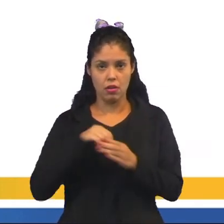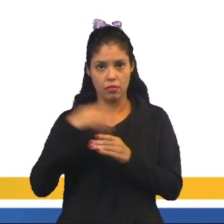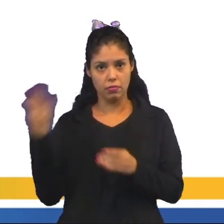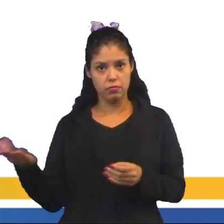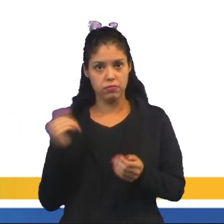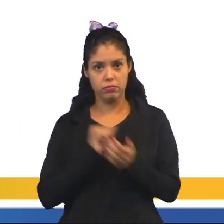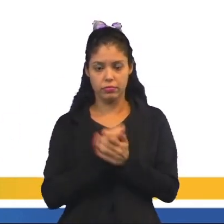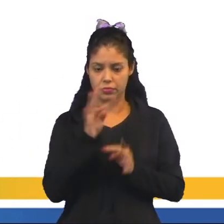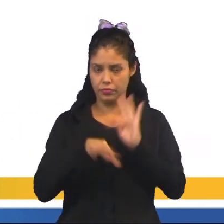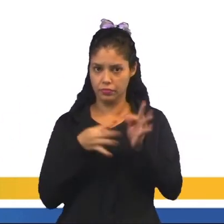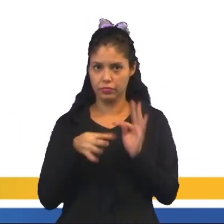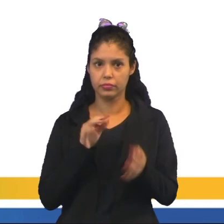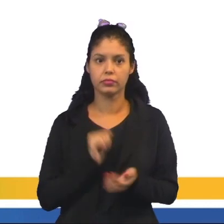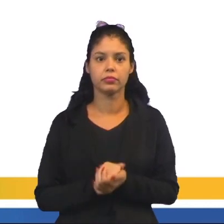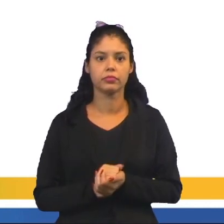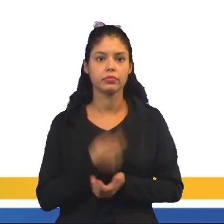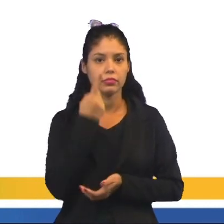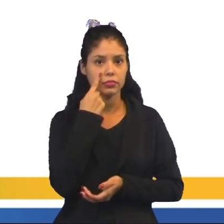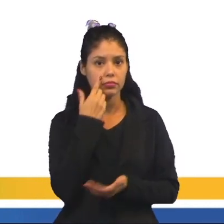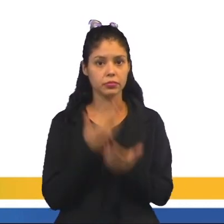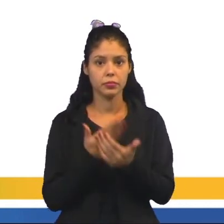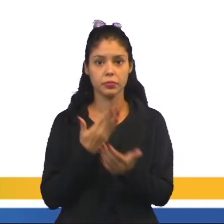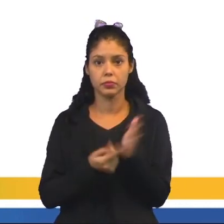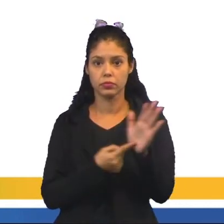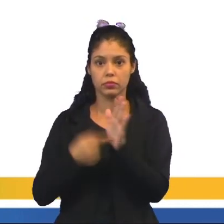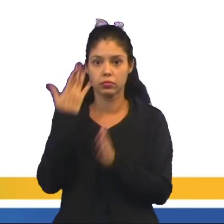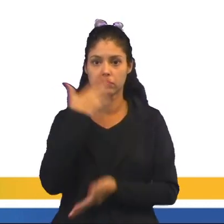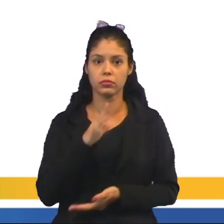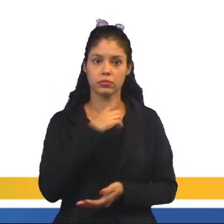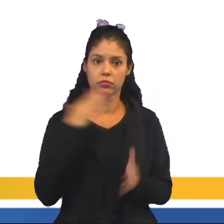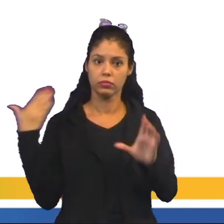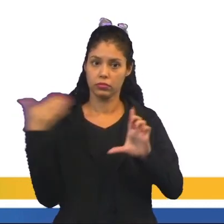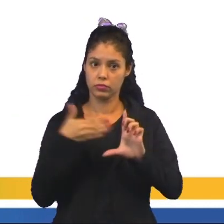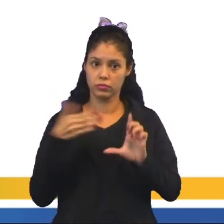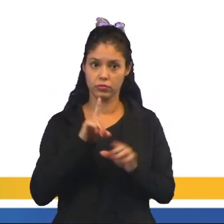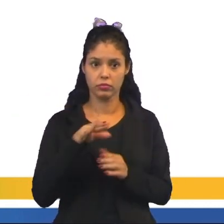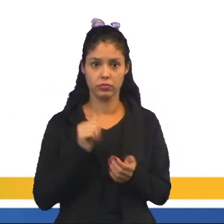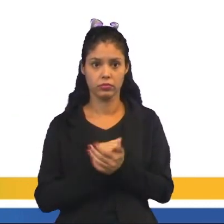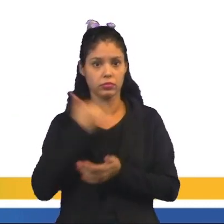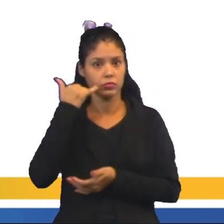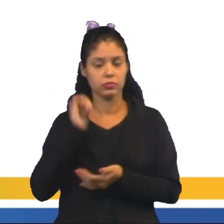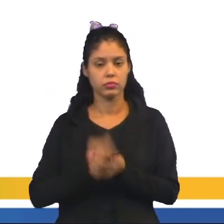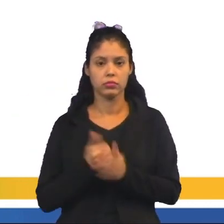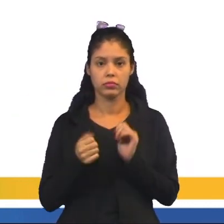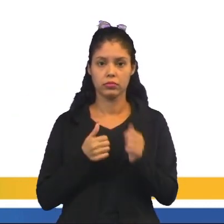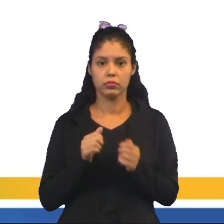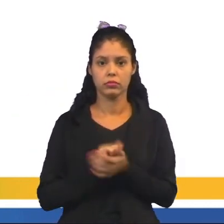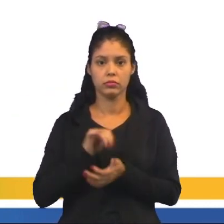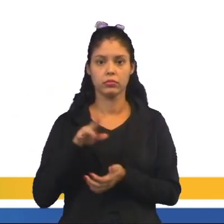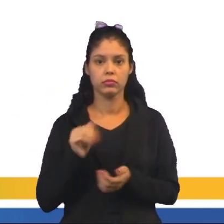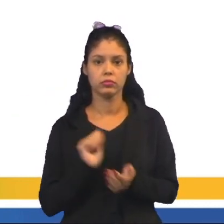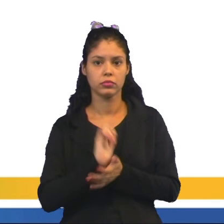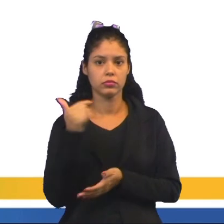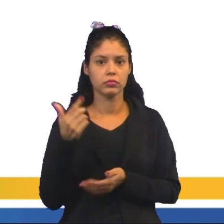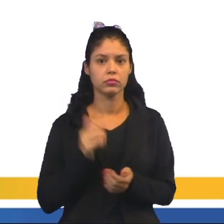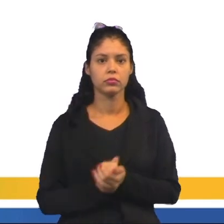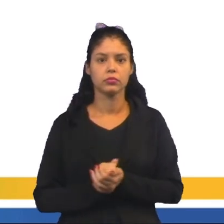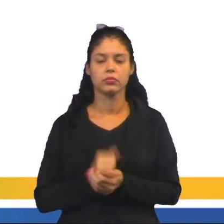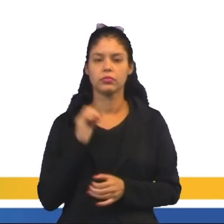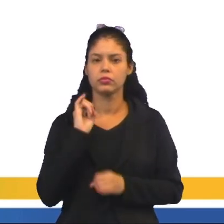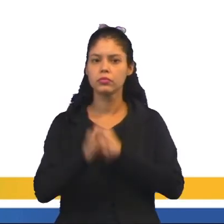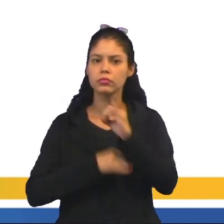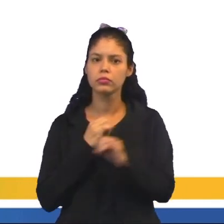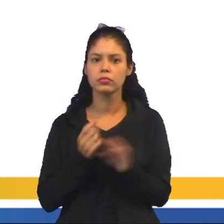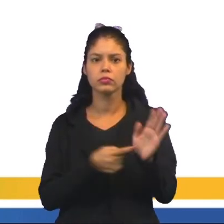vida tecnológica. Então, olha só, estudo mostra que crianças que têm acesso a gadgets, celular, videogame, iPad, entre outros, ou